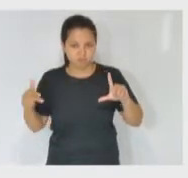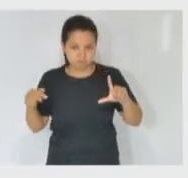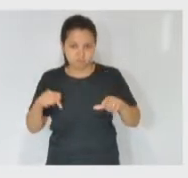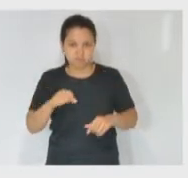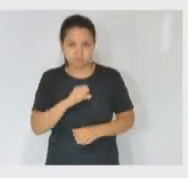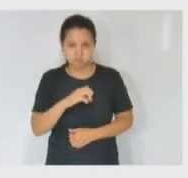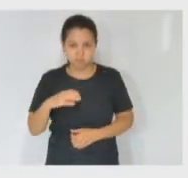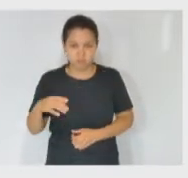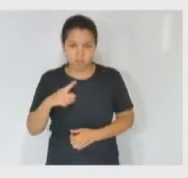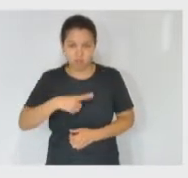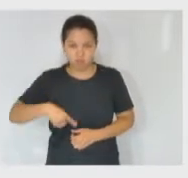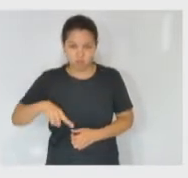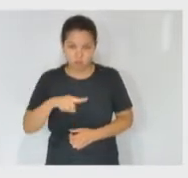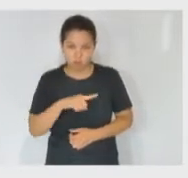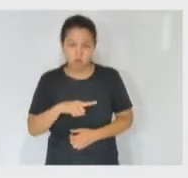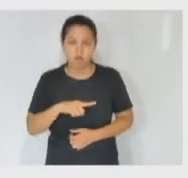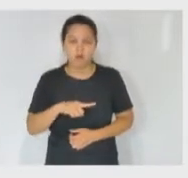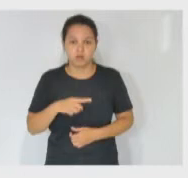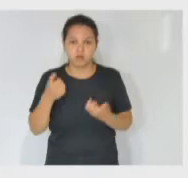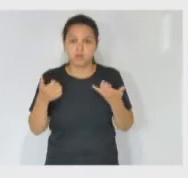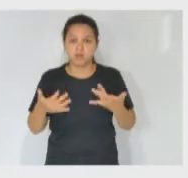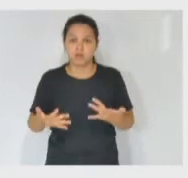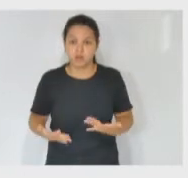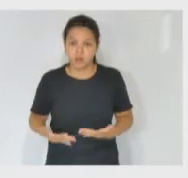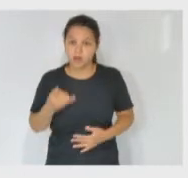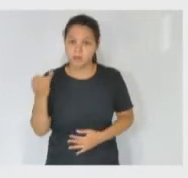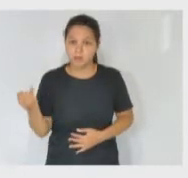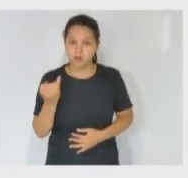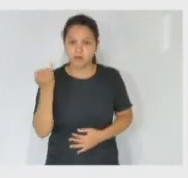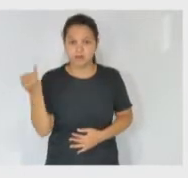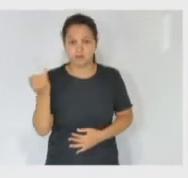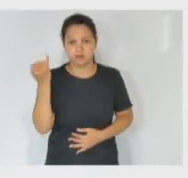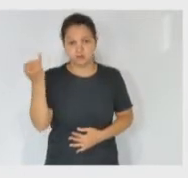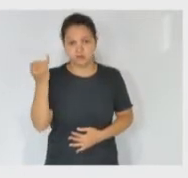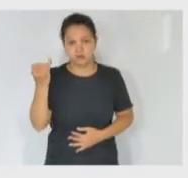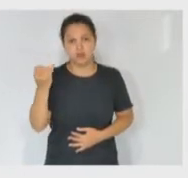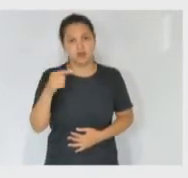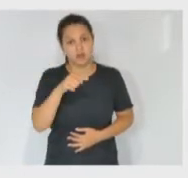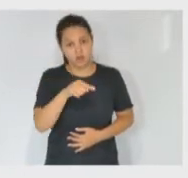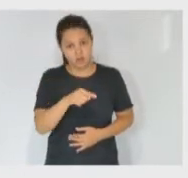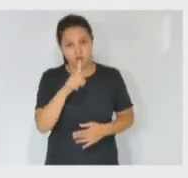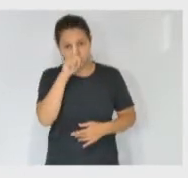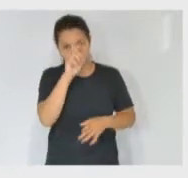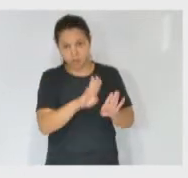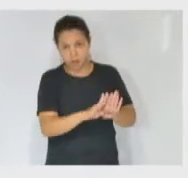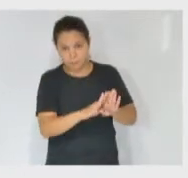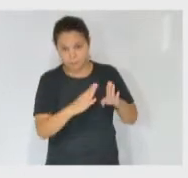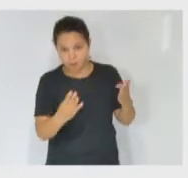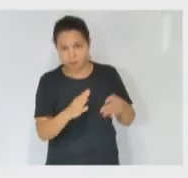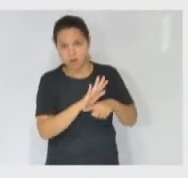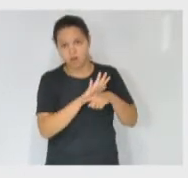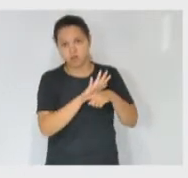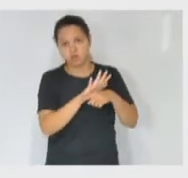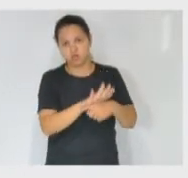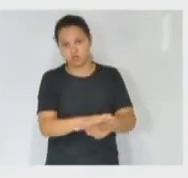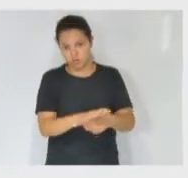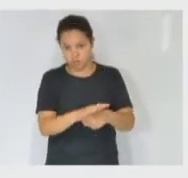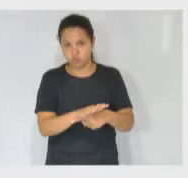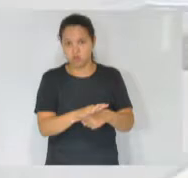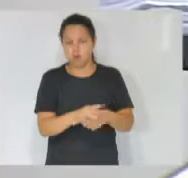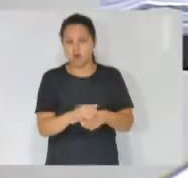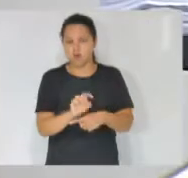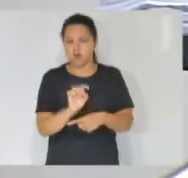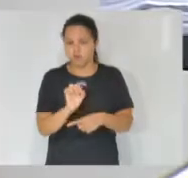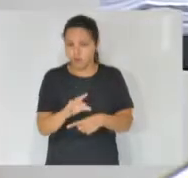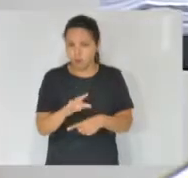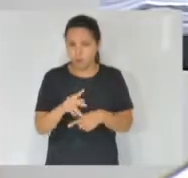nós colocamos aqui a importância de termos esse hospital aberto e ajudando não só o povo de